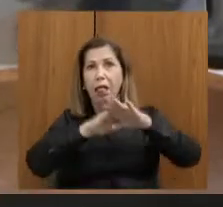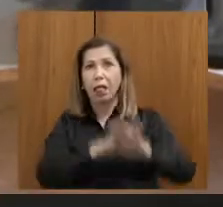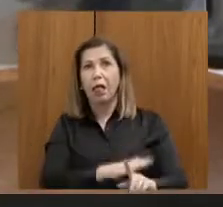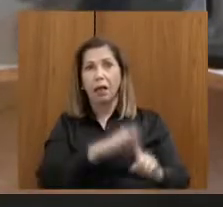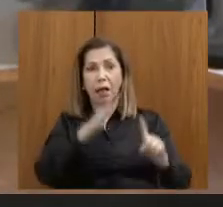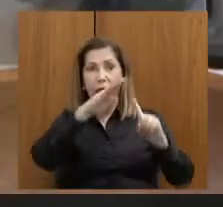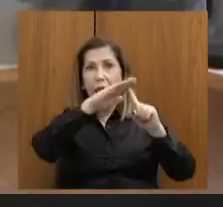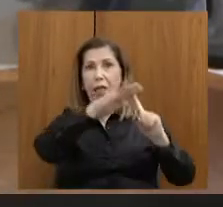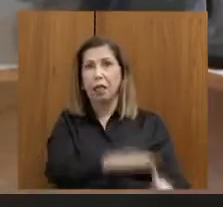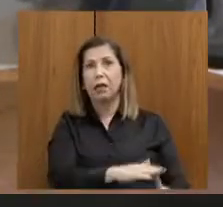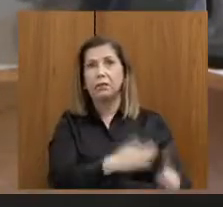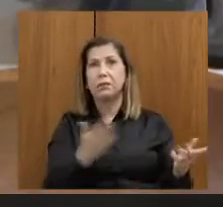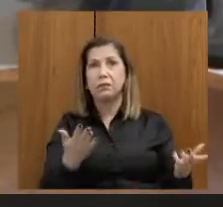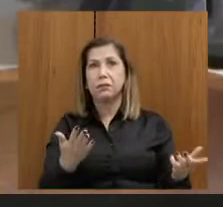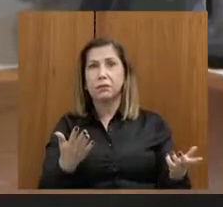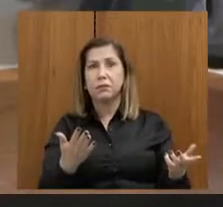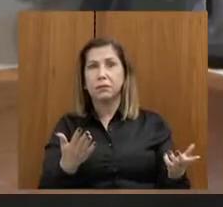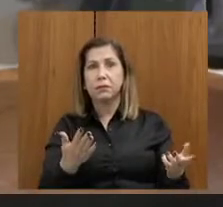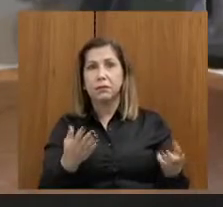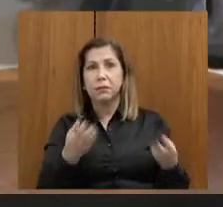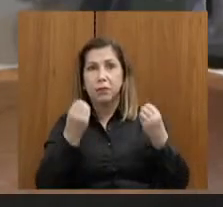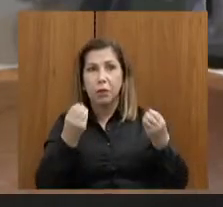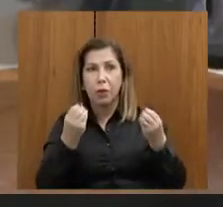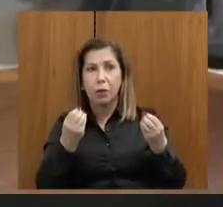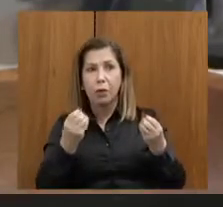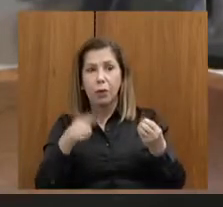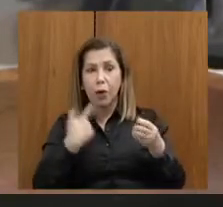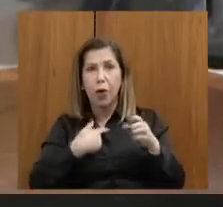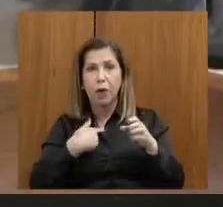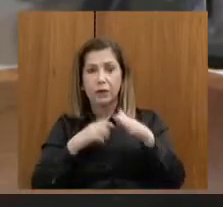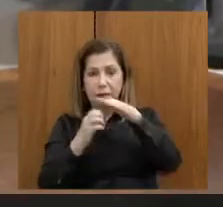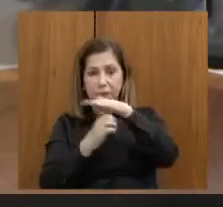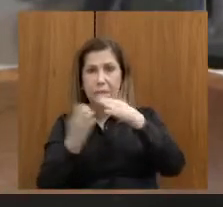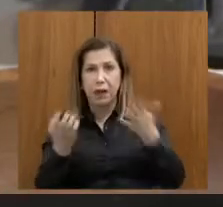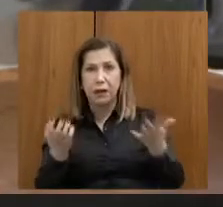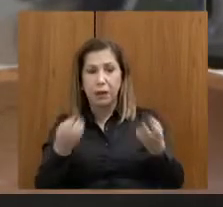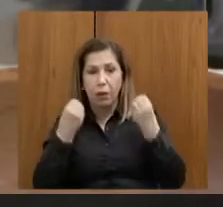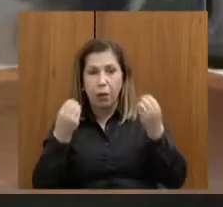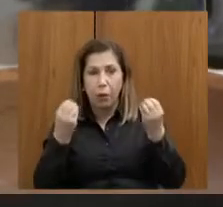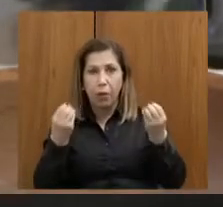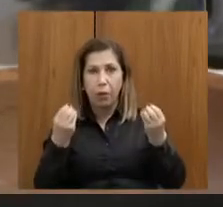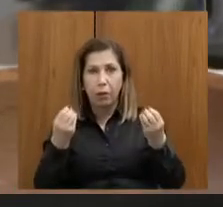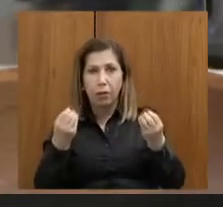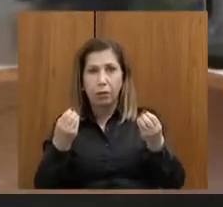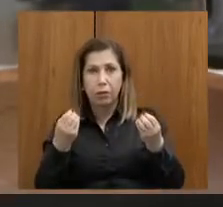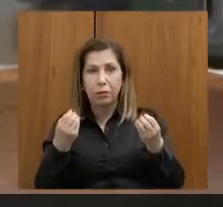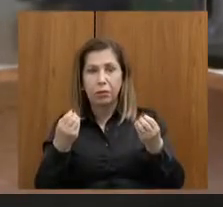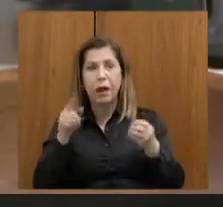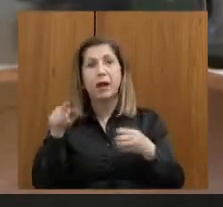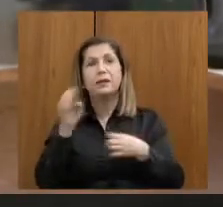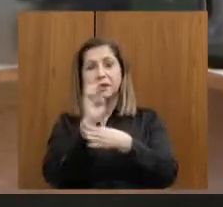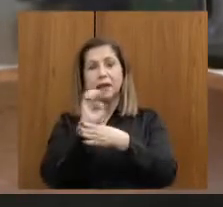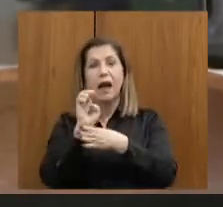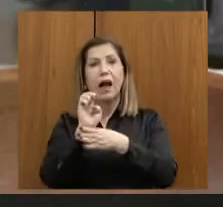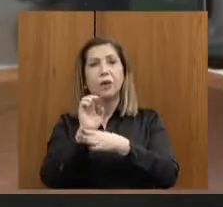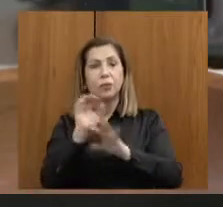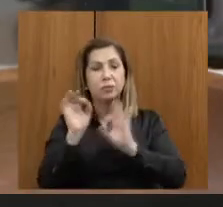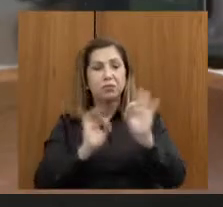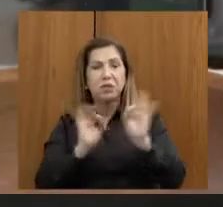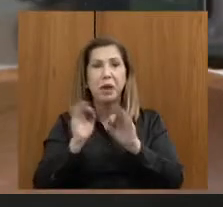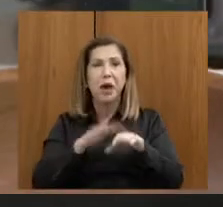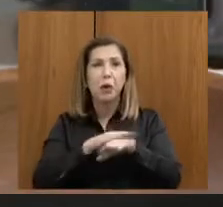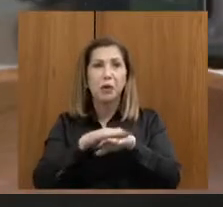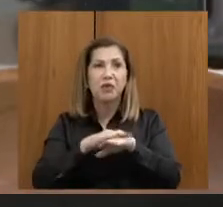e o estado não sabe lidar com a nossa realidade ele não está preparado para dialogar e